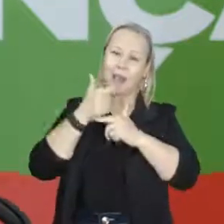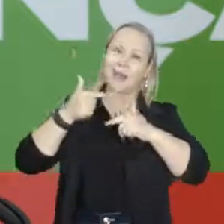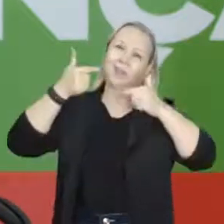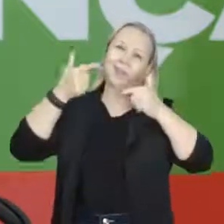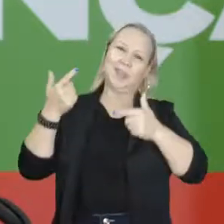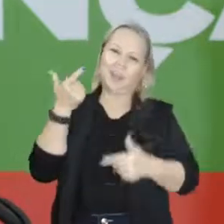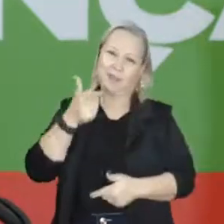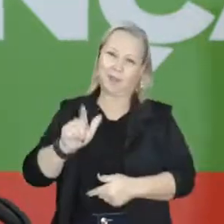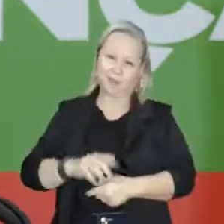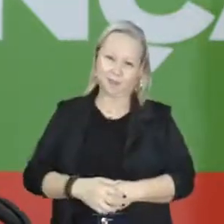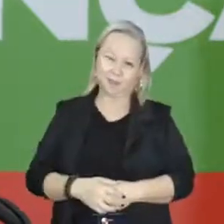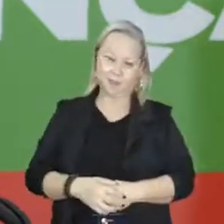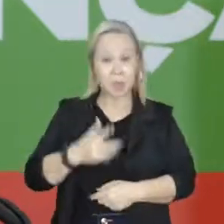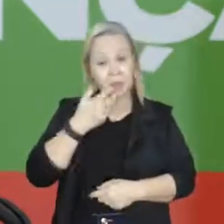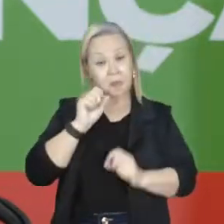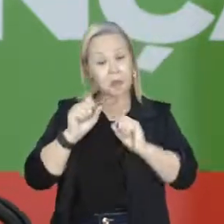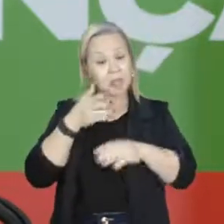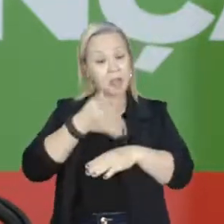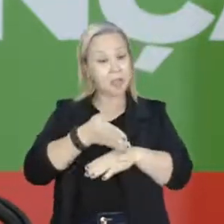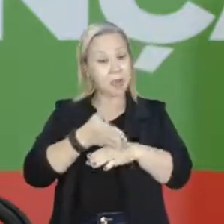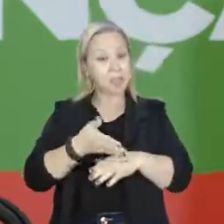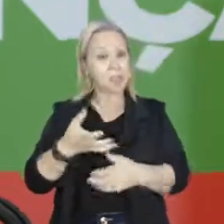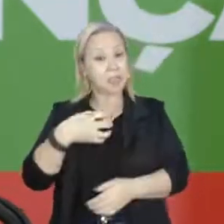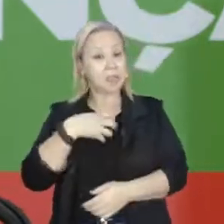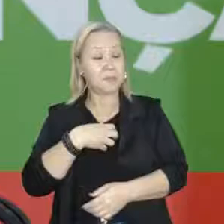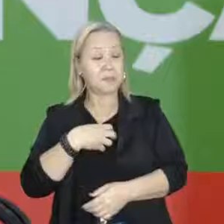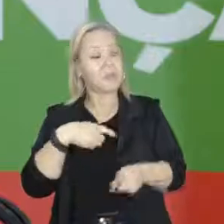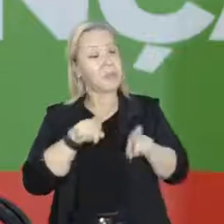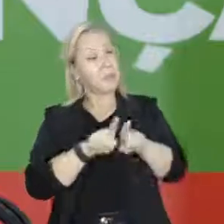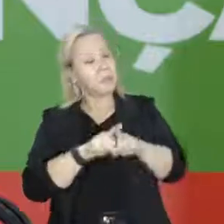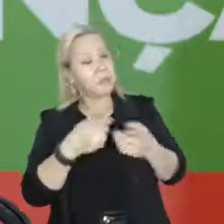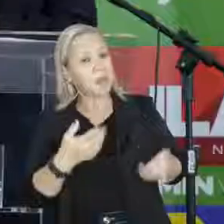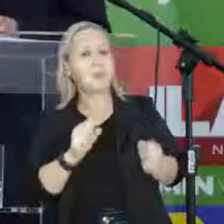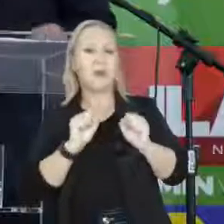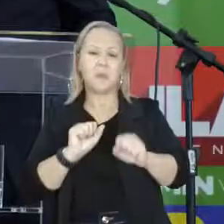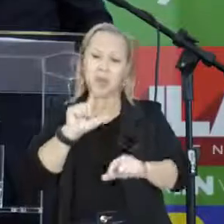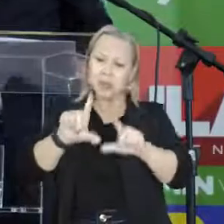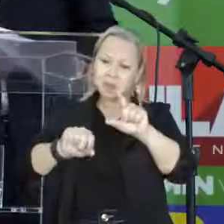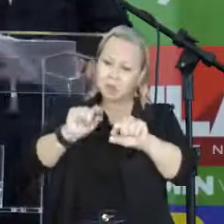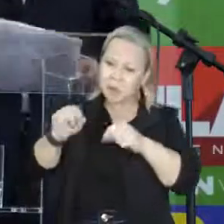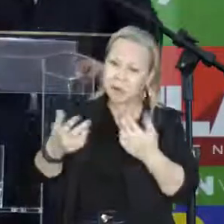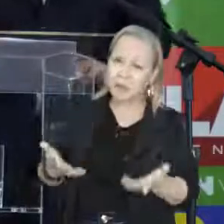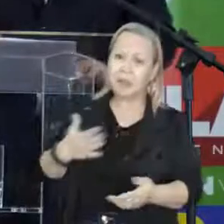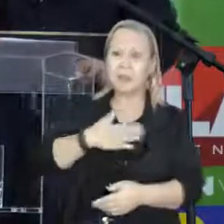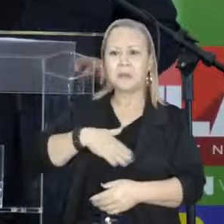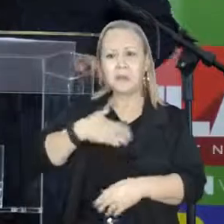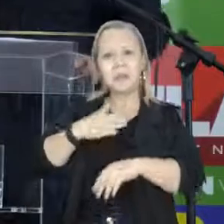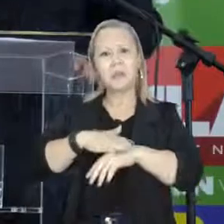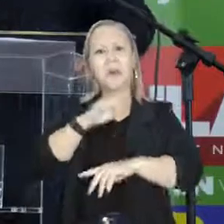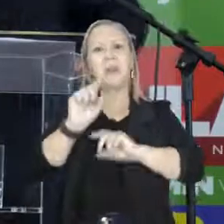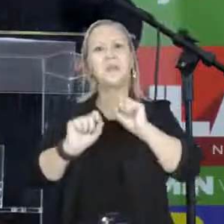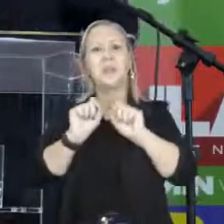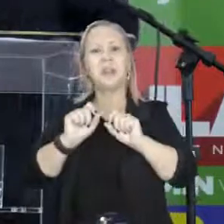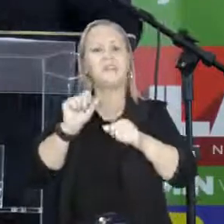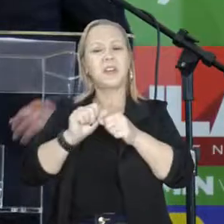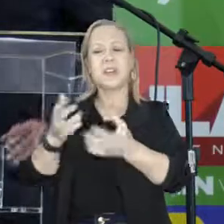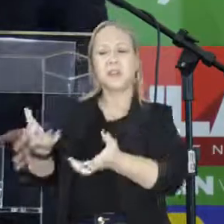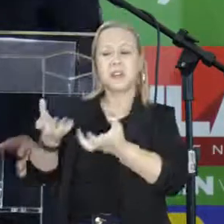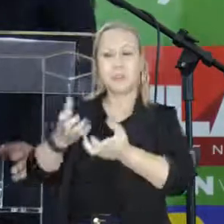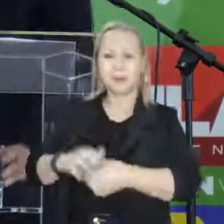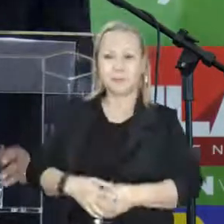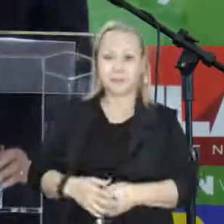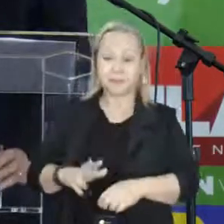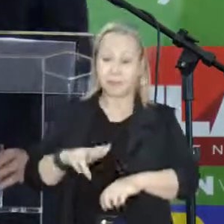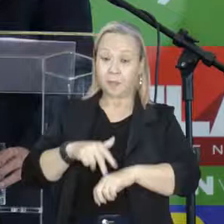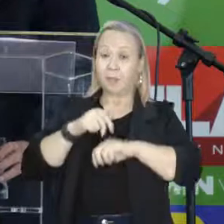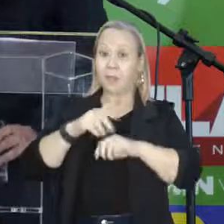da campanha. Mas ela também tem as preferências dela, então ela vai fazer o que ela quiser. Eu acredito. Bom, eu já estou na campanha à medida que